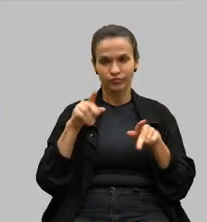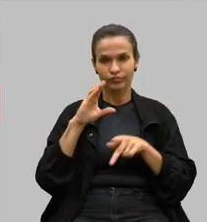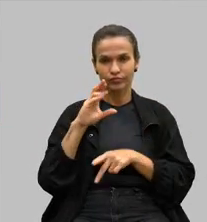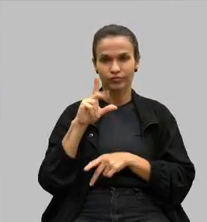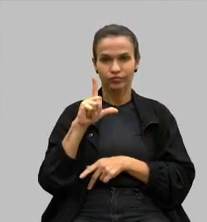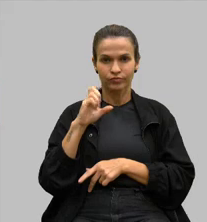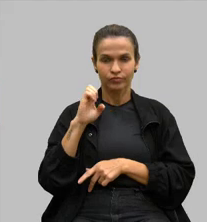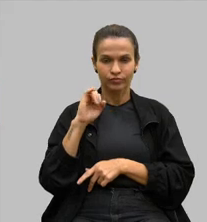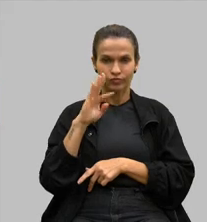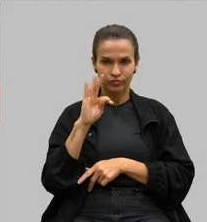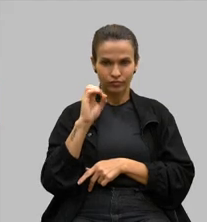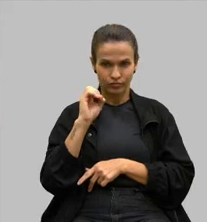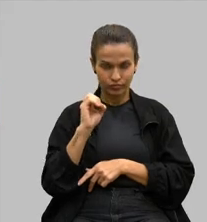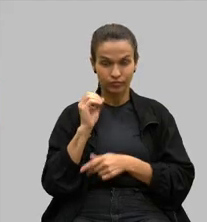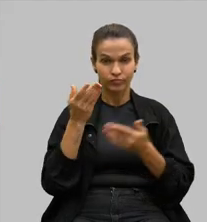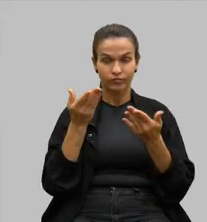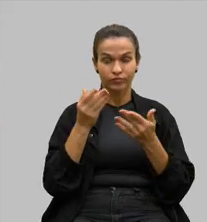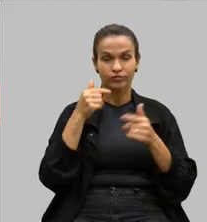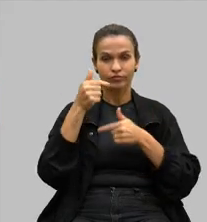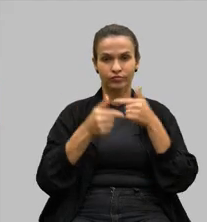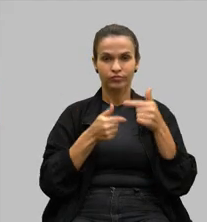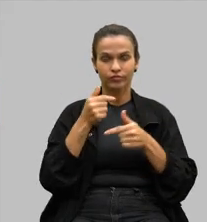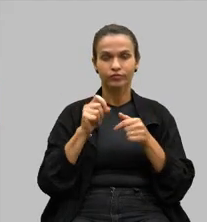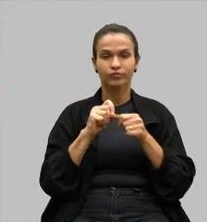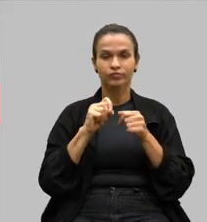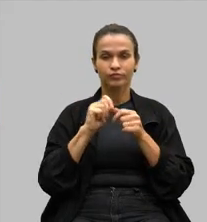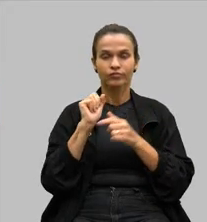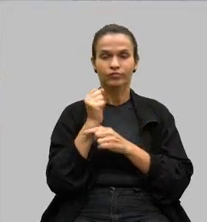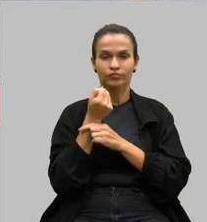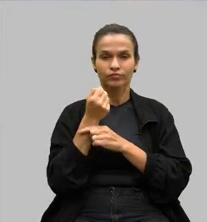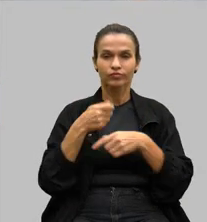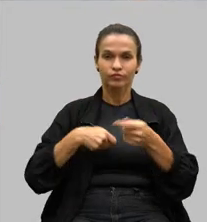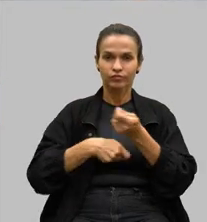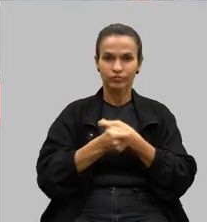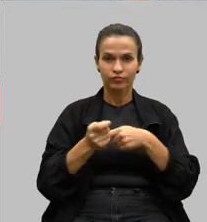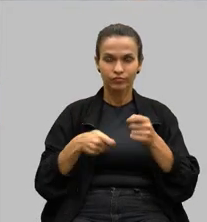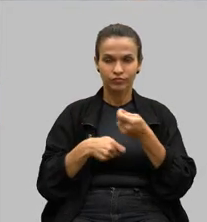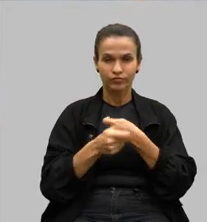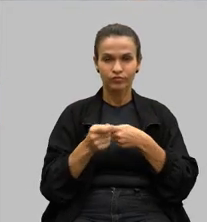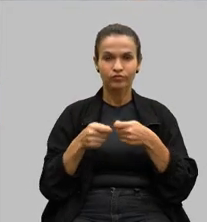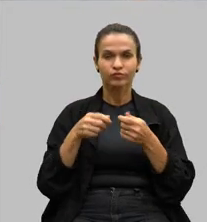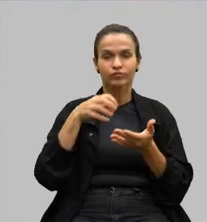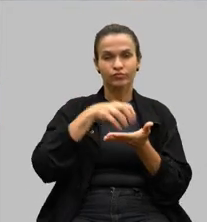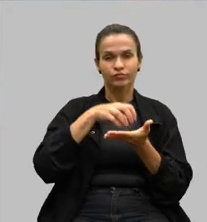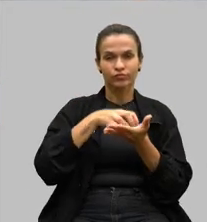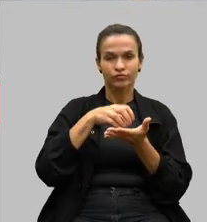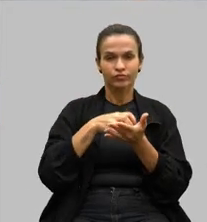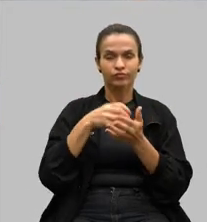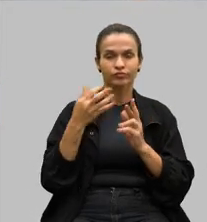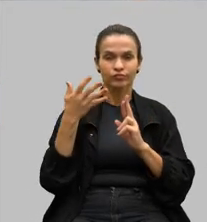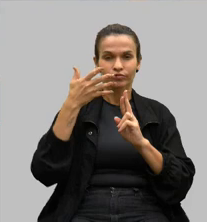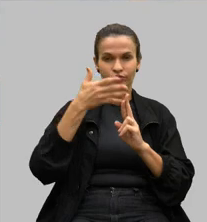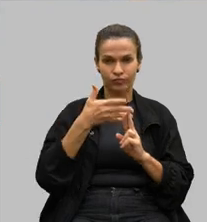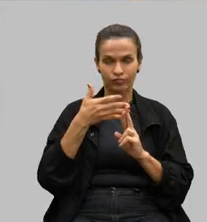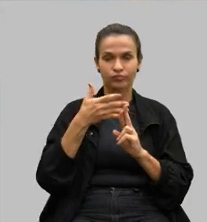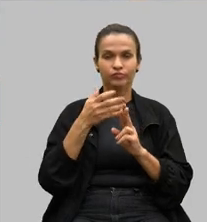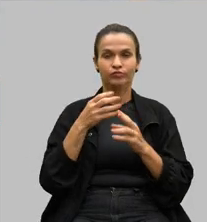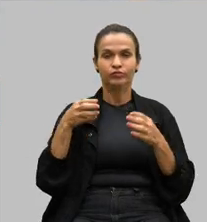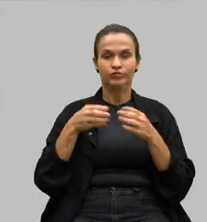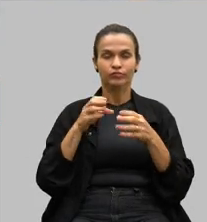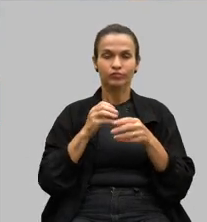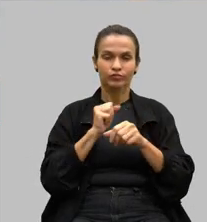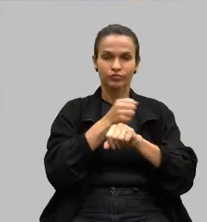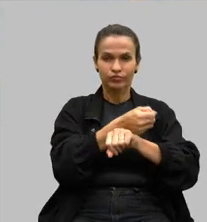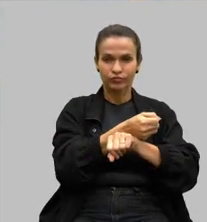a gente eh tá trabalhando para fazer a proteção administrativa os sítios e referências das Comunidades Quilombolas de baú em Araçuaí e